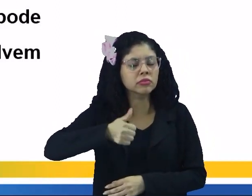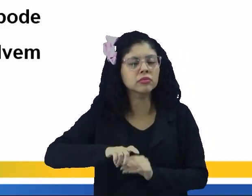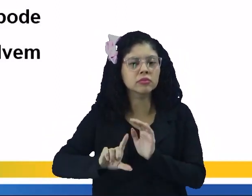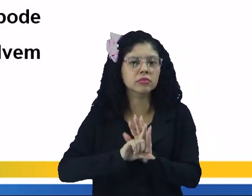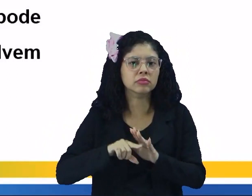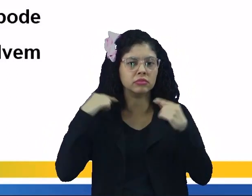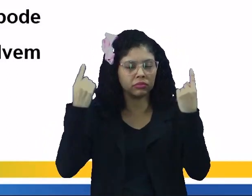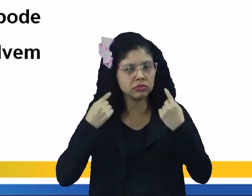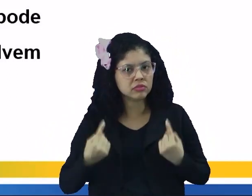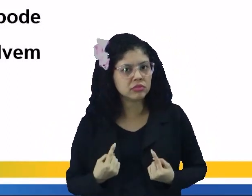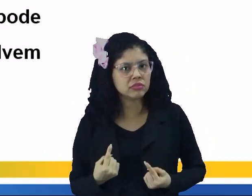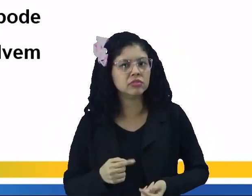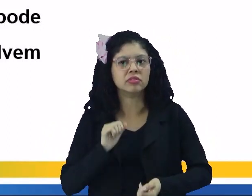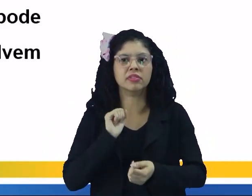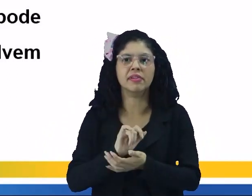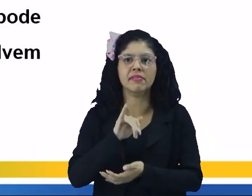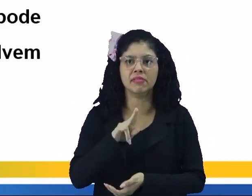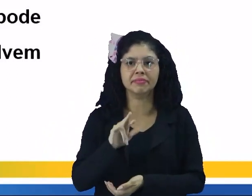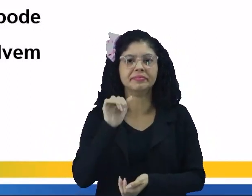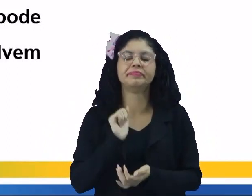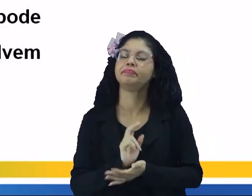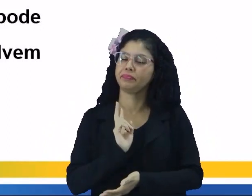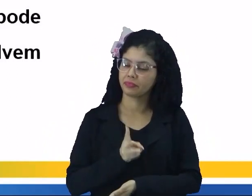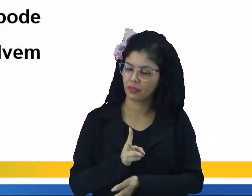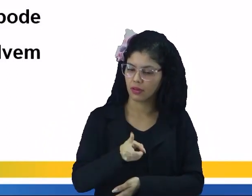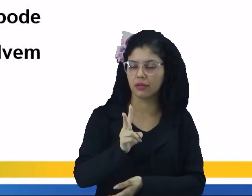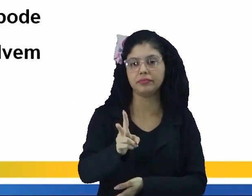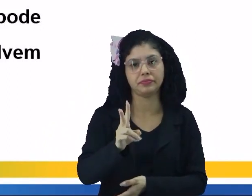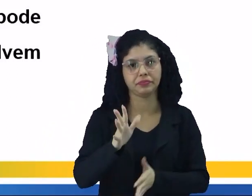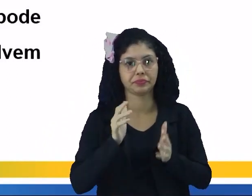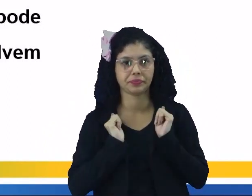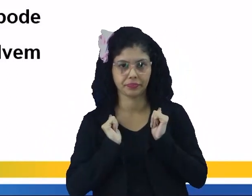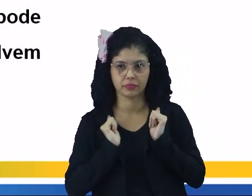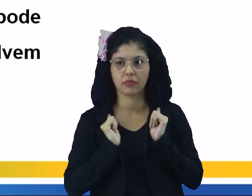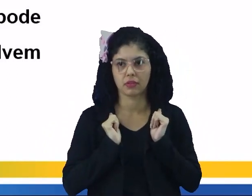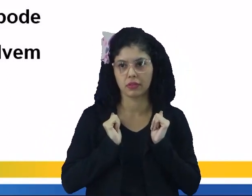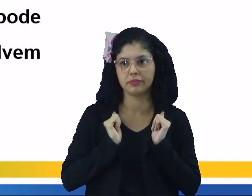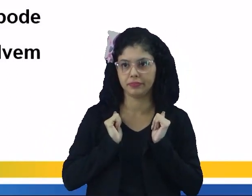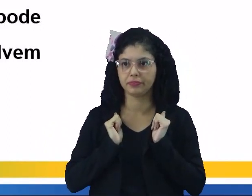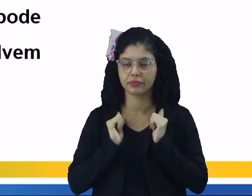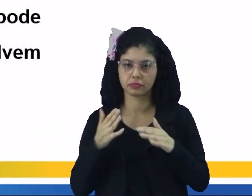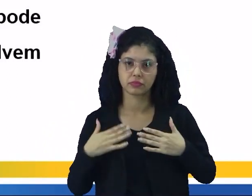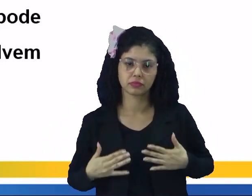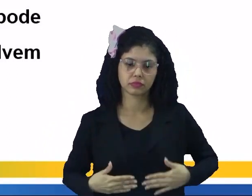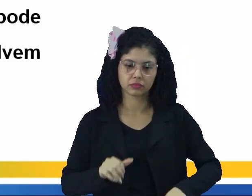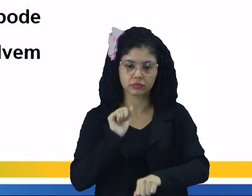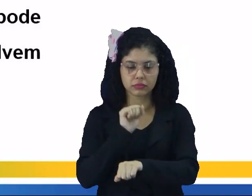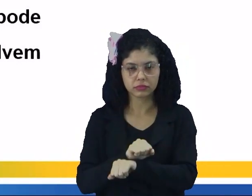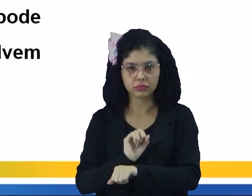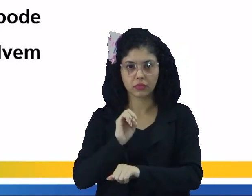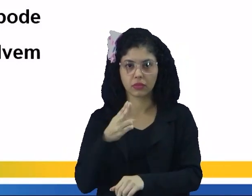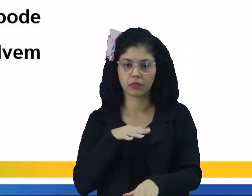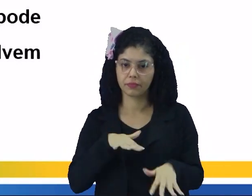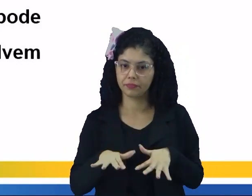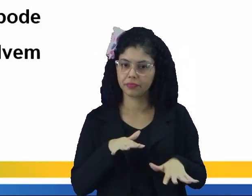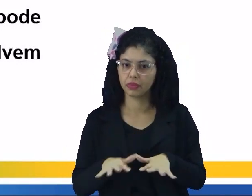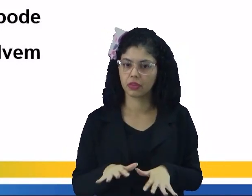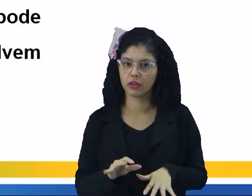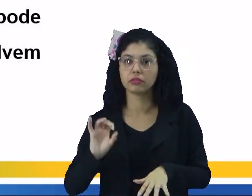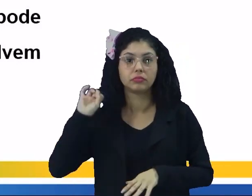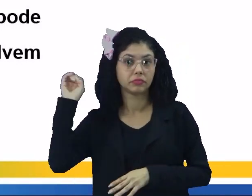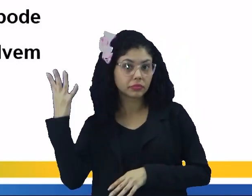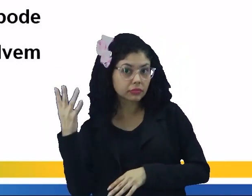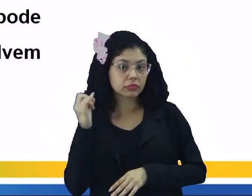é a lei da inércia. O corpo vai continuar no estado de repouso ou de movimento, a menos que ele sofra